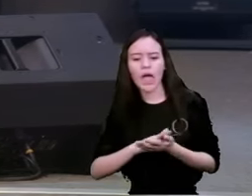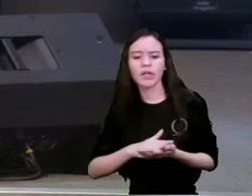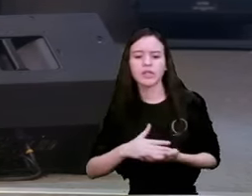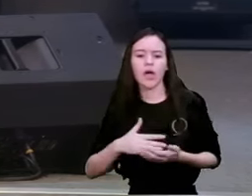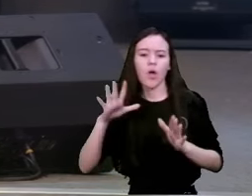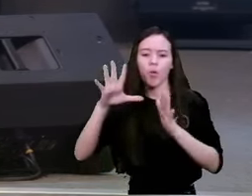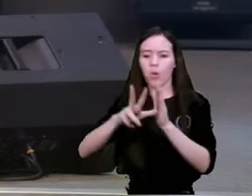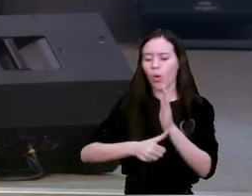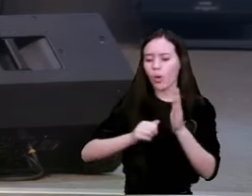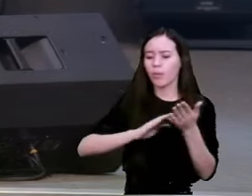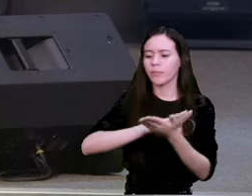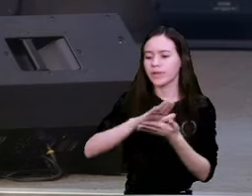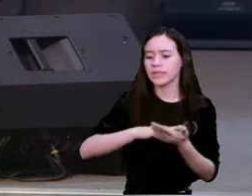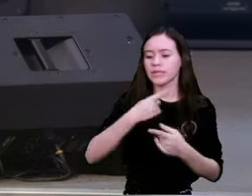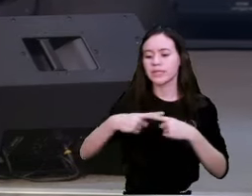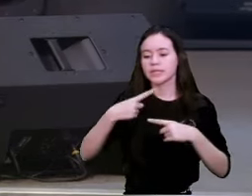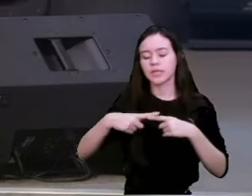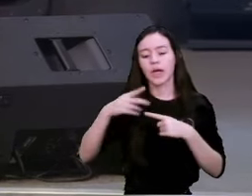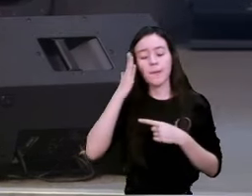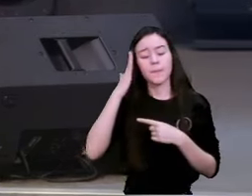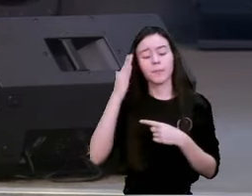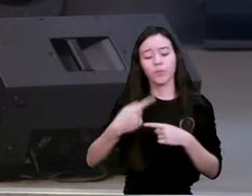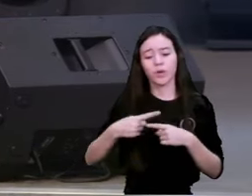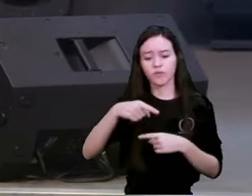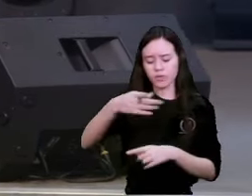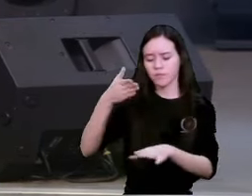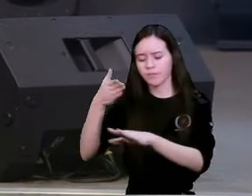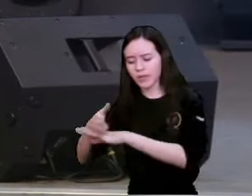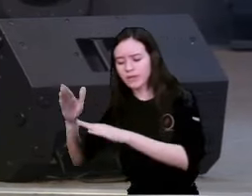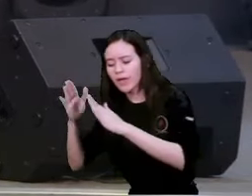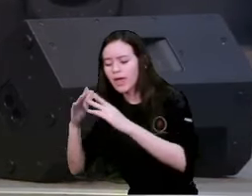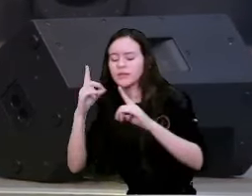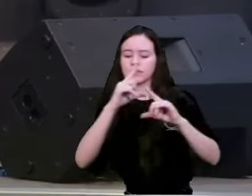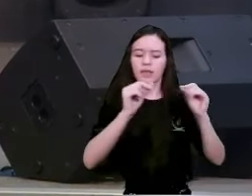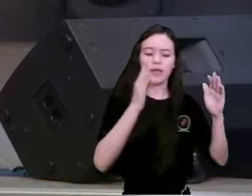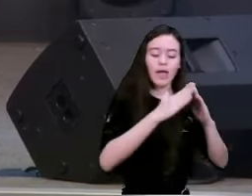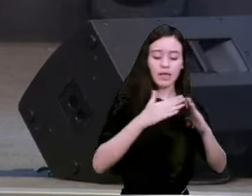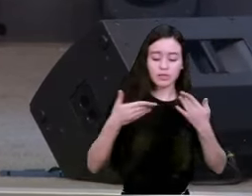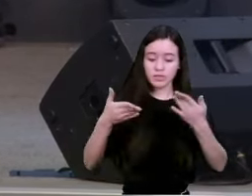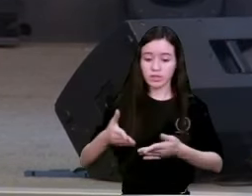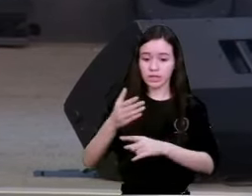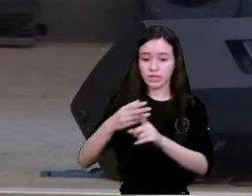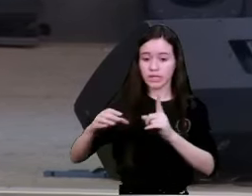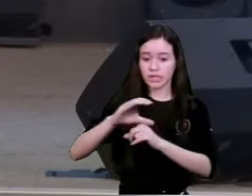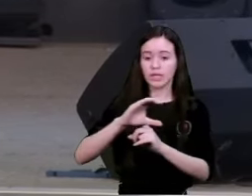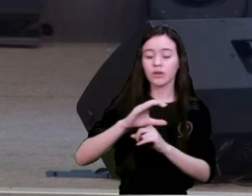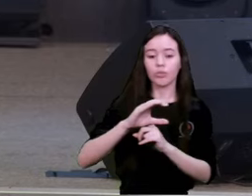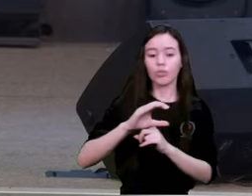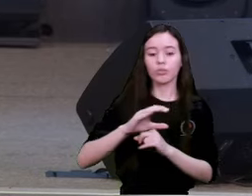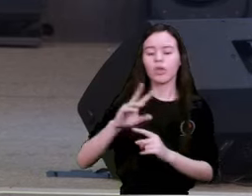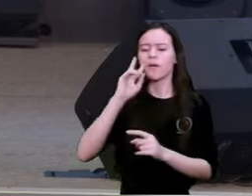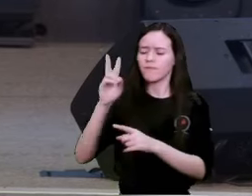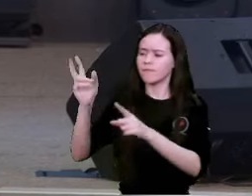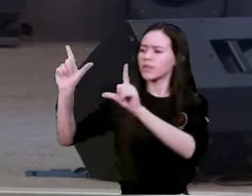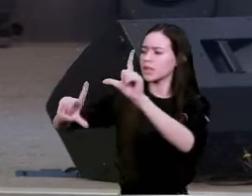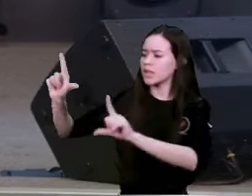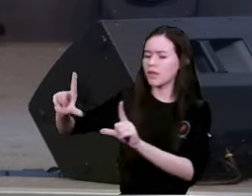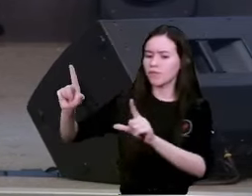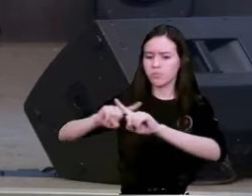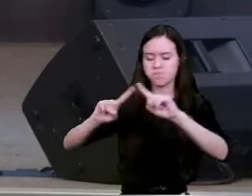vê o seu carro? Sabe por que que você entra e sai e você chega num culto como esse e você acompanha pela televisão e